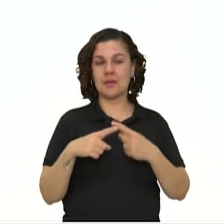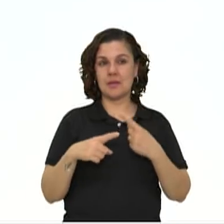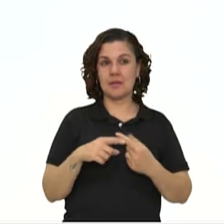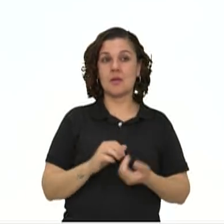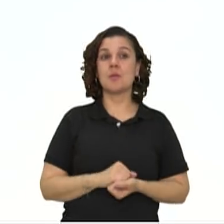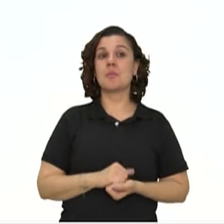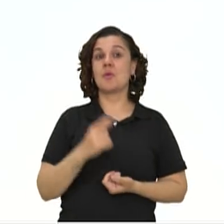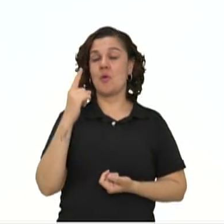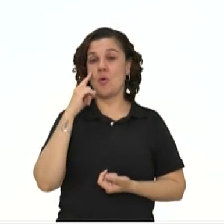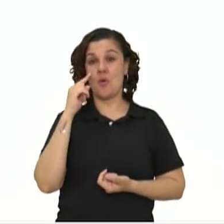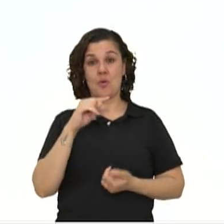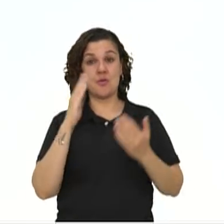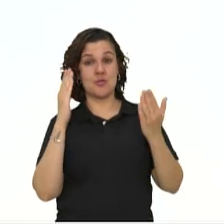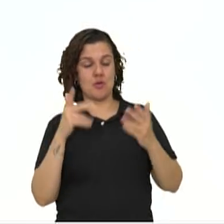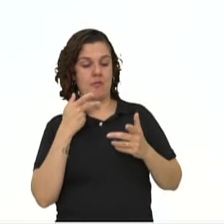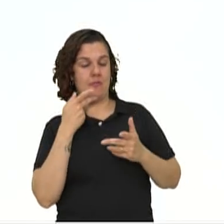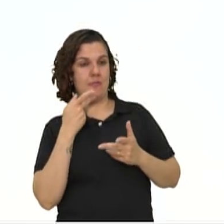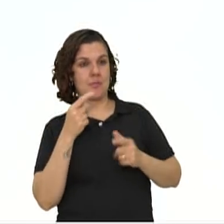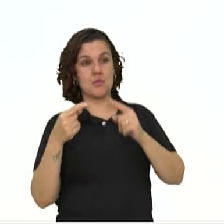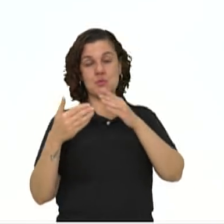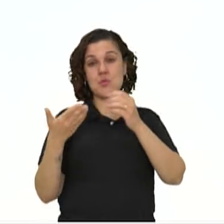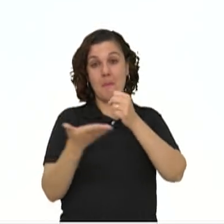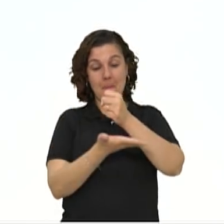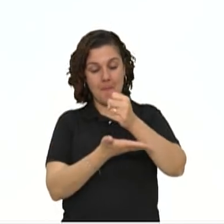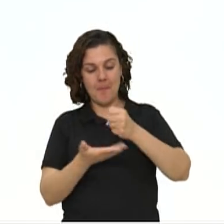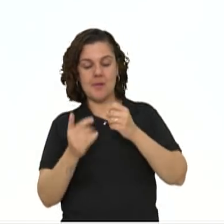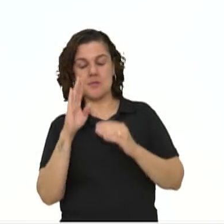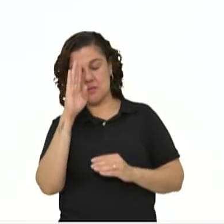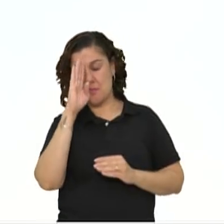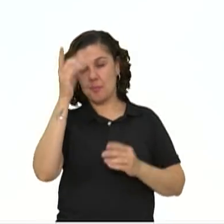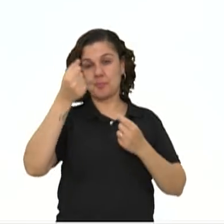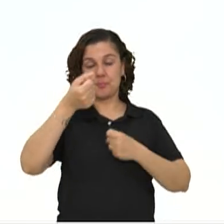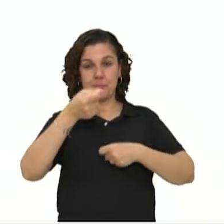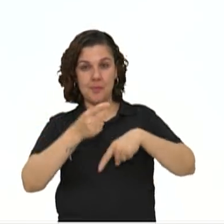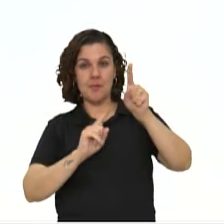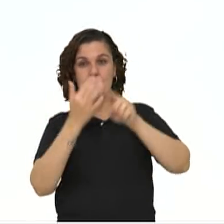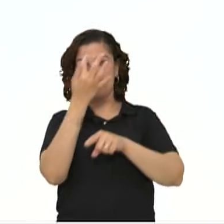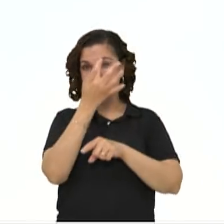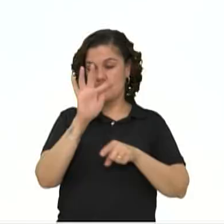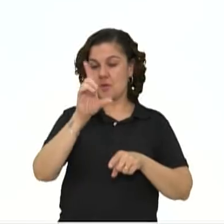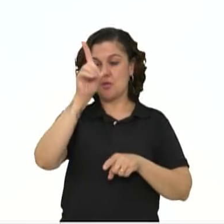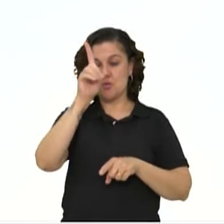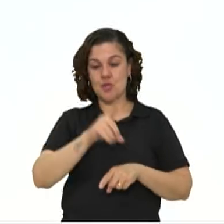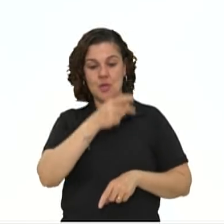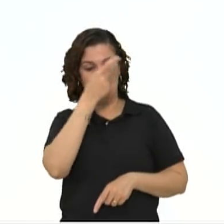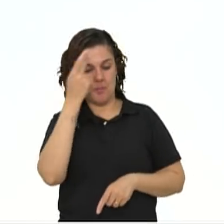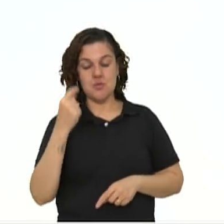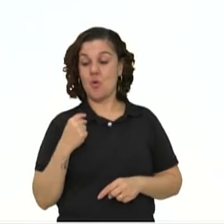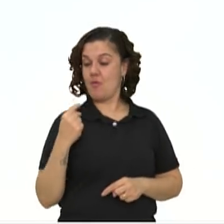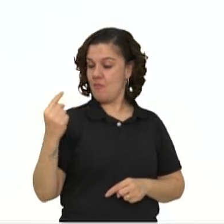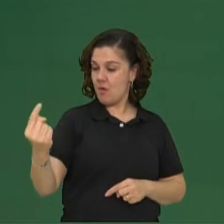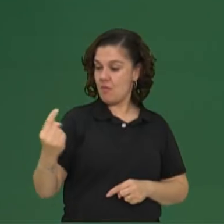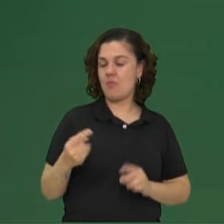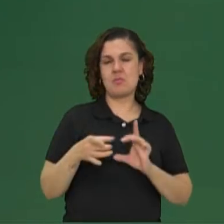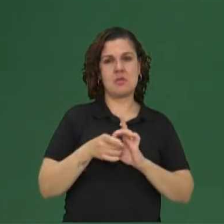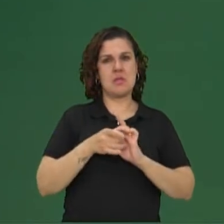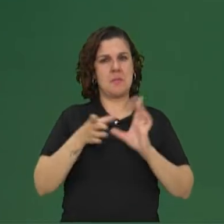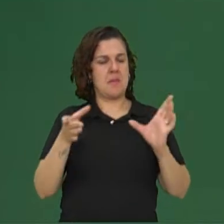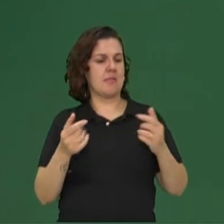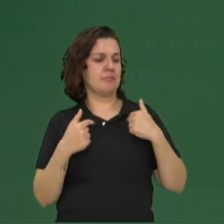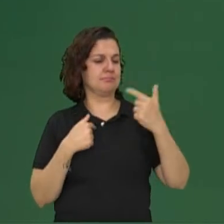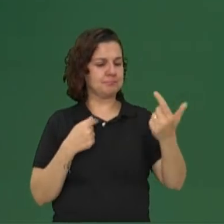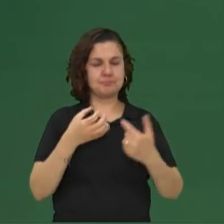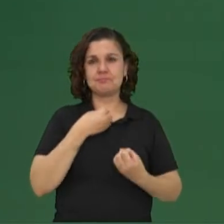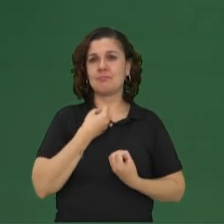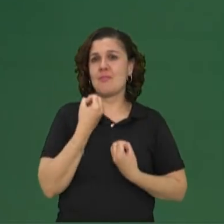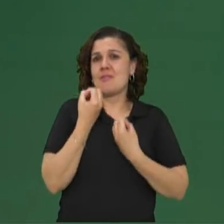seria essa? Porque, como eu falei, são os princípios da Revolução Francesa, né? Direito à pessoa de ir e vir, ter a liberdade para